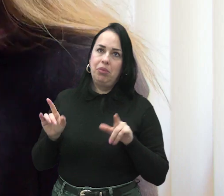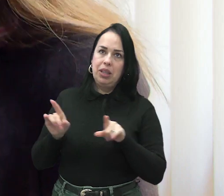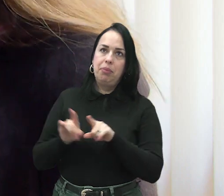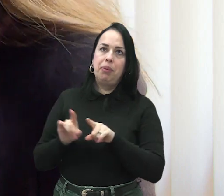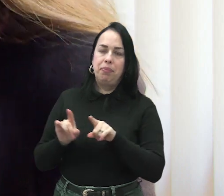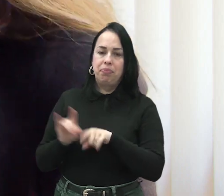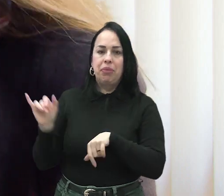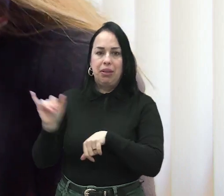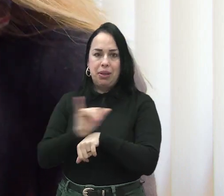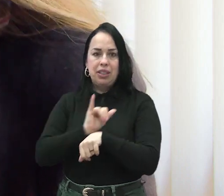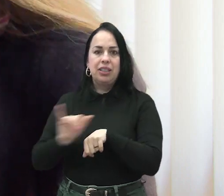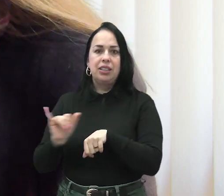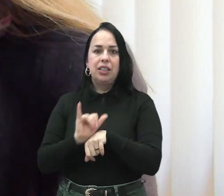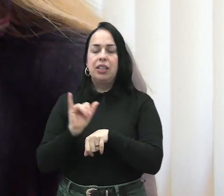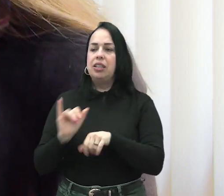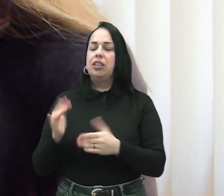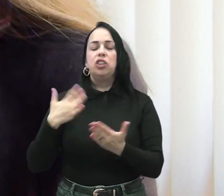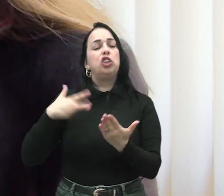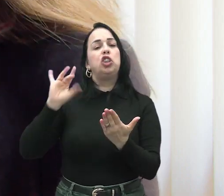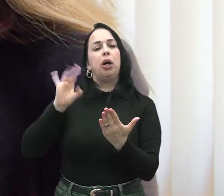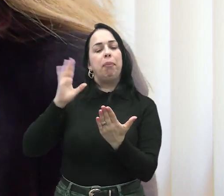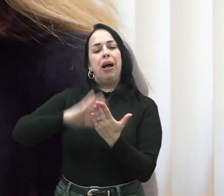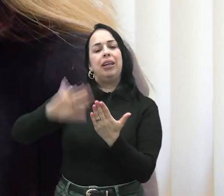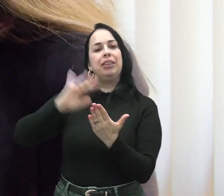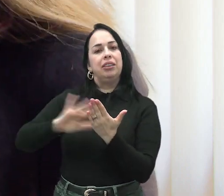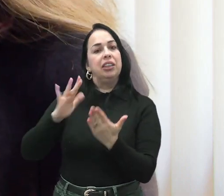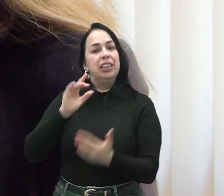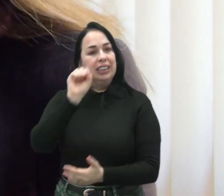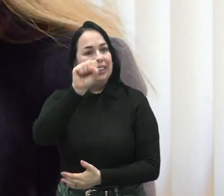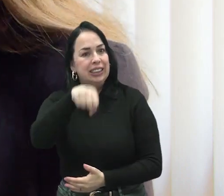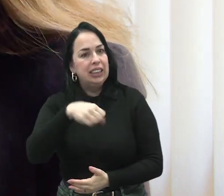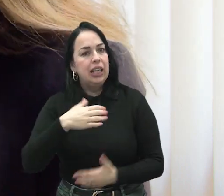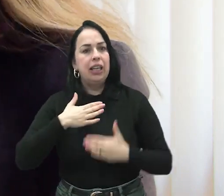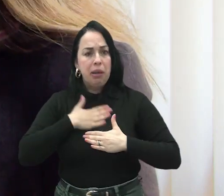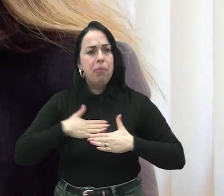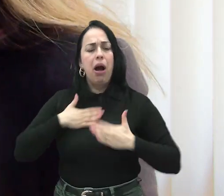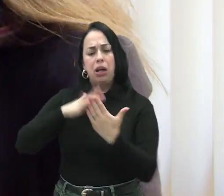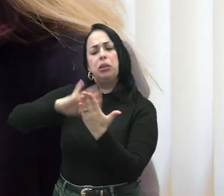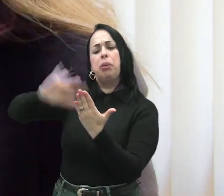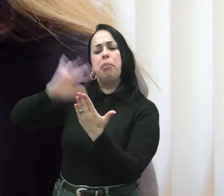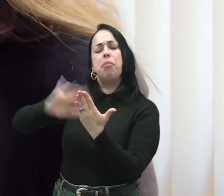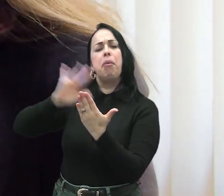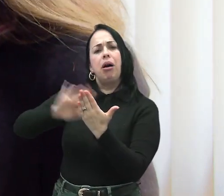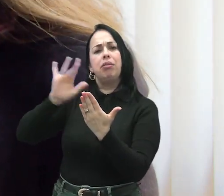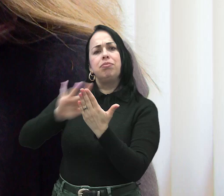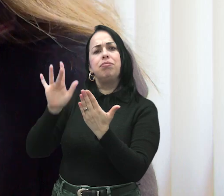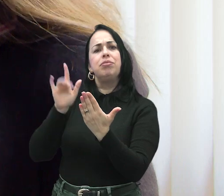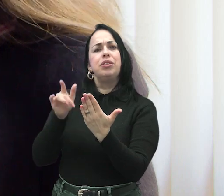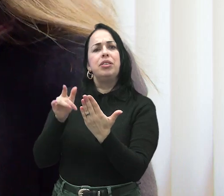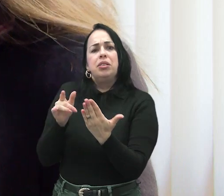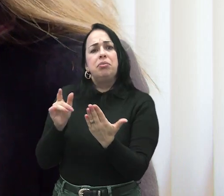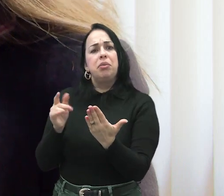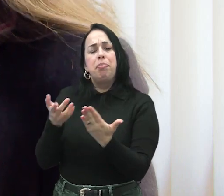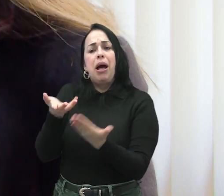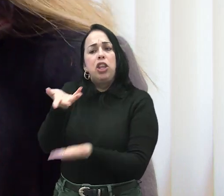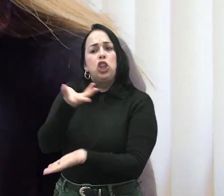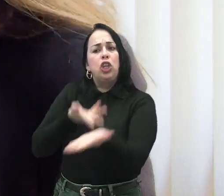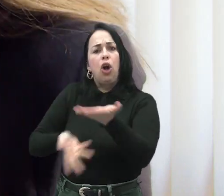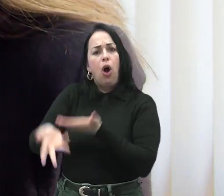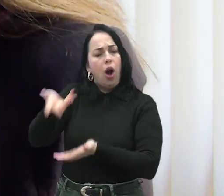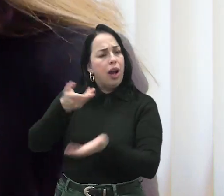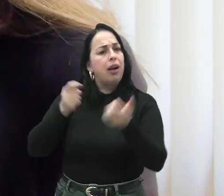também uma das fontes, uma das ferramentas de lazer e entretenimento, porque sim, elas podem ser usadas para isso também,